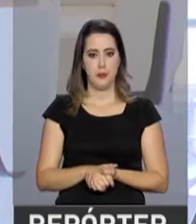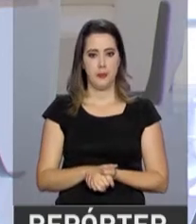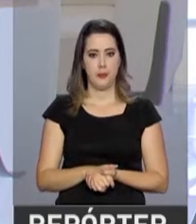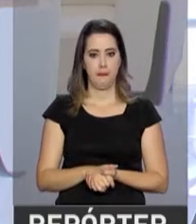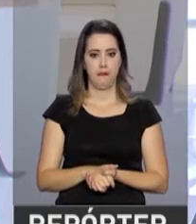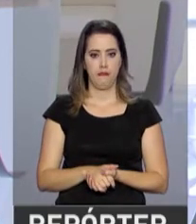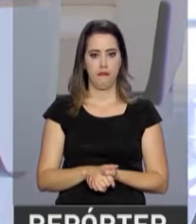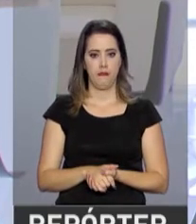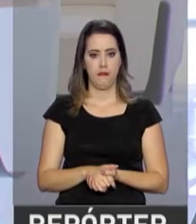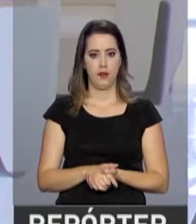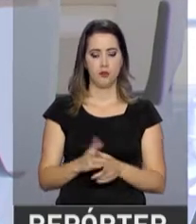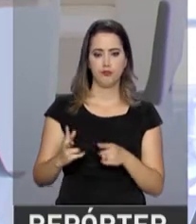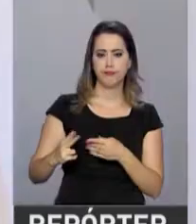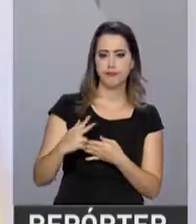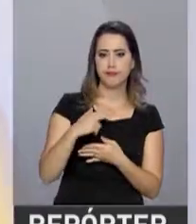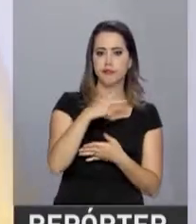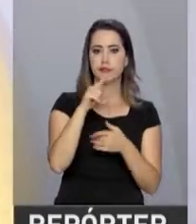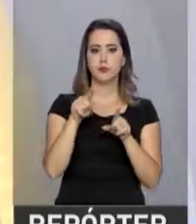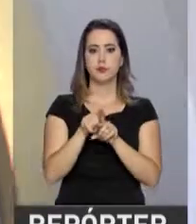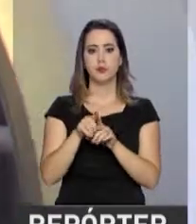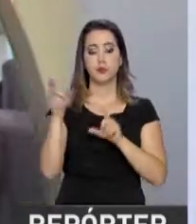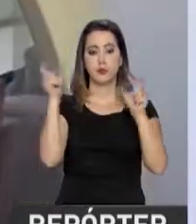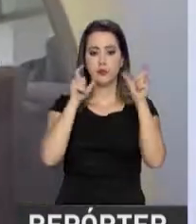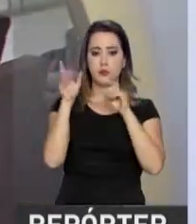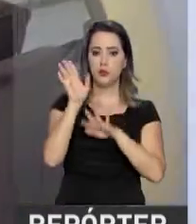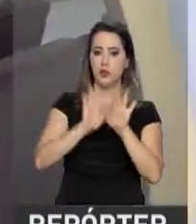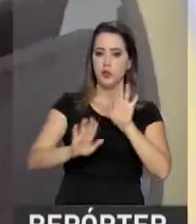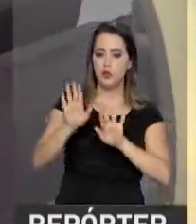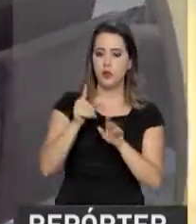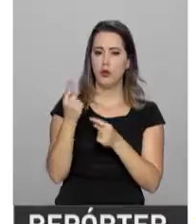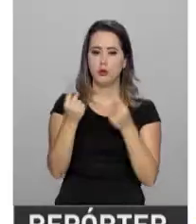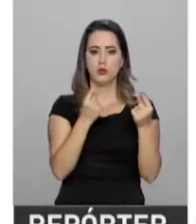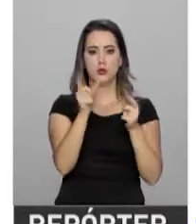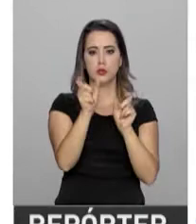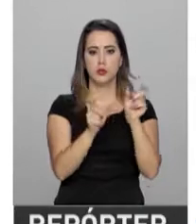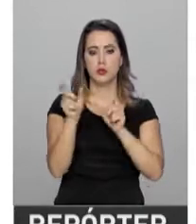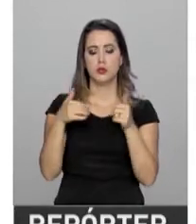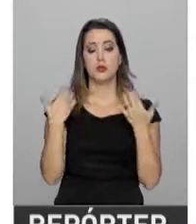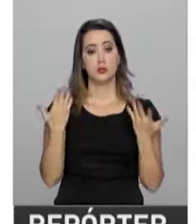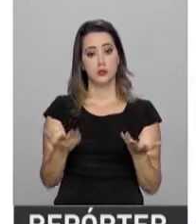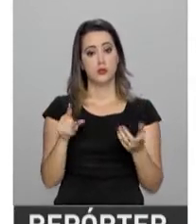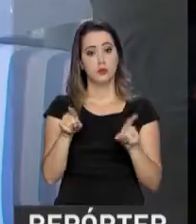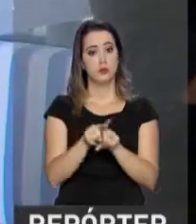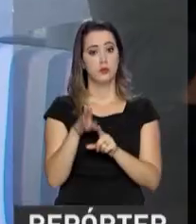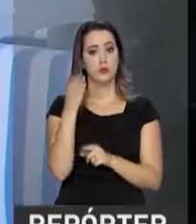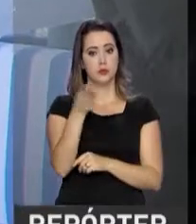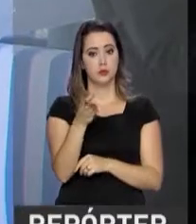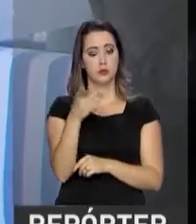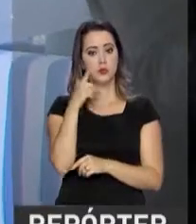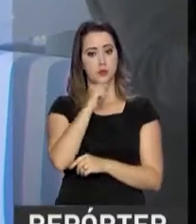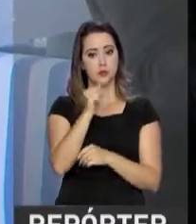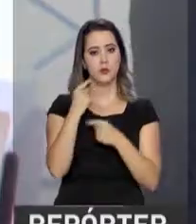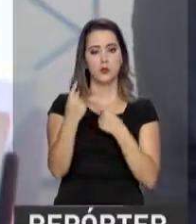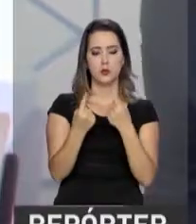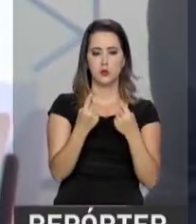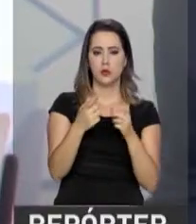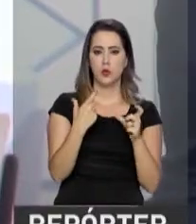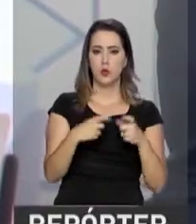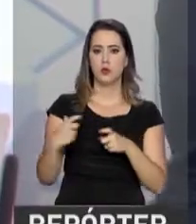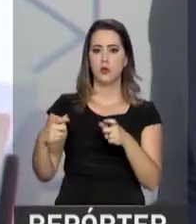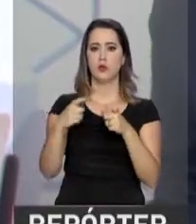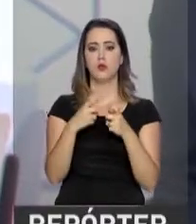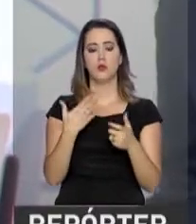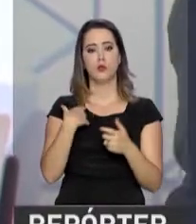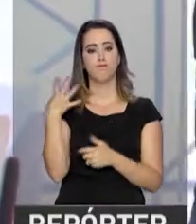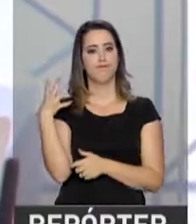habilidade com a tesoura atenção e carinho com cada cliente assim eles foi conquistando seu espaço no mercado